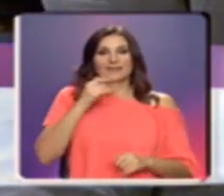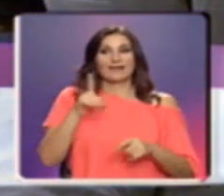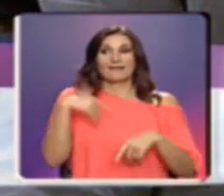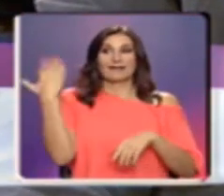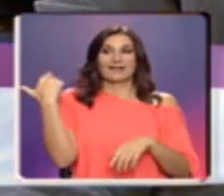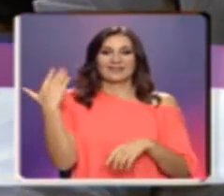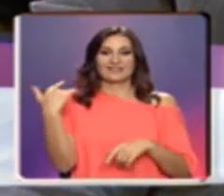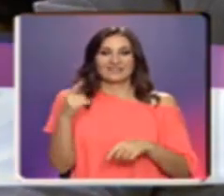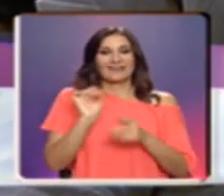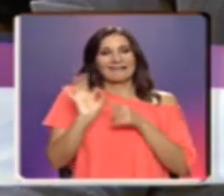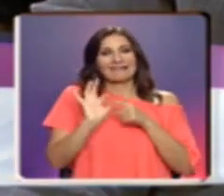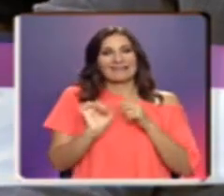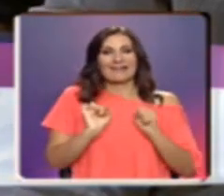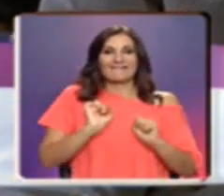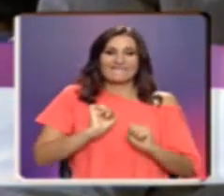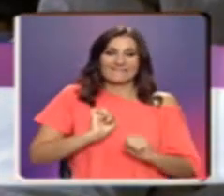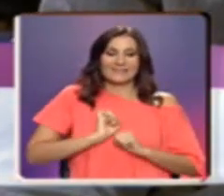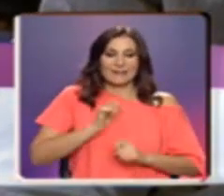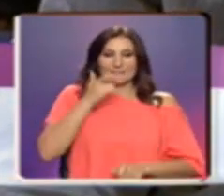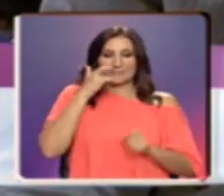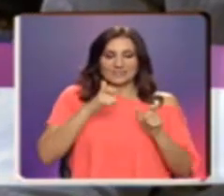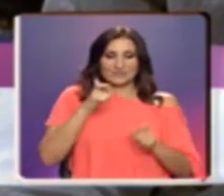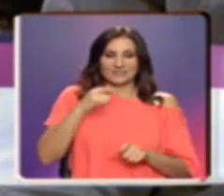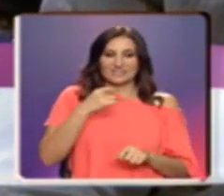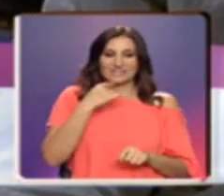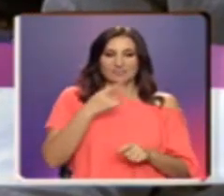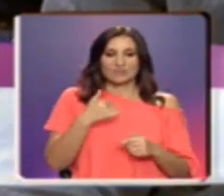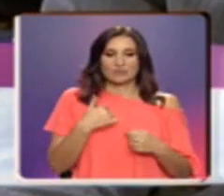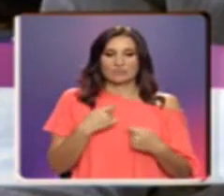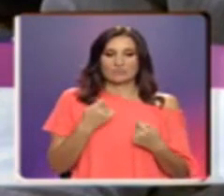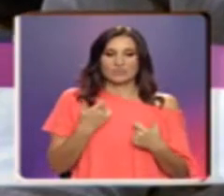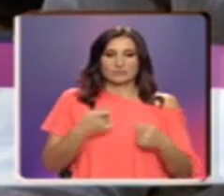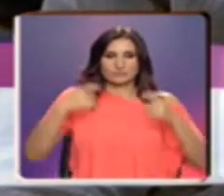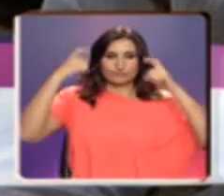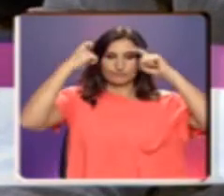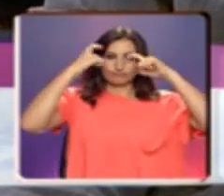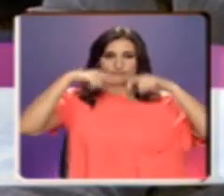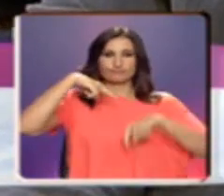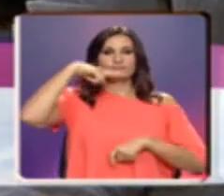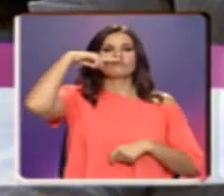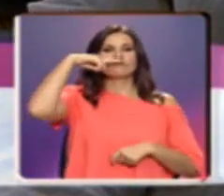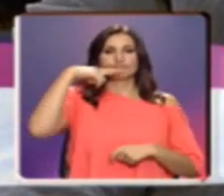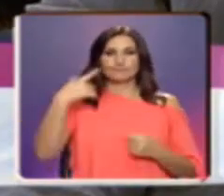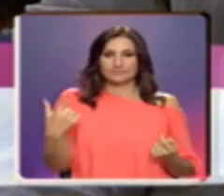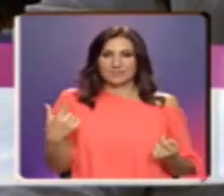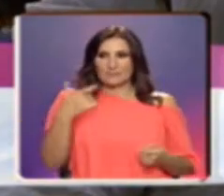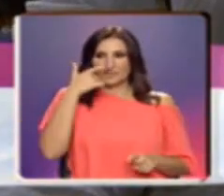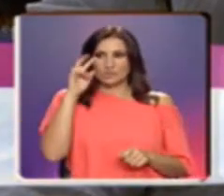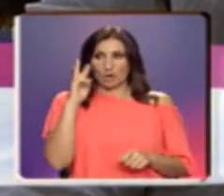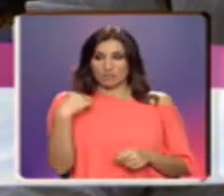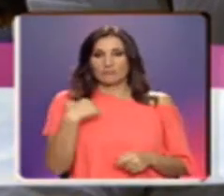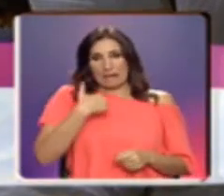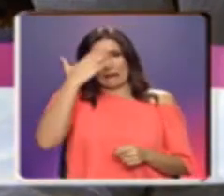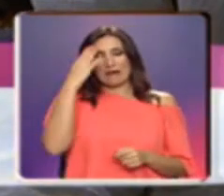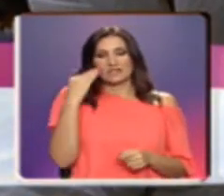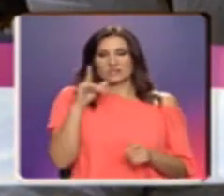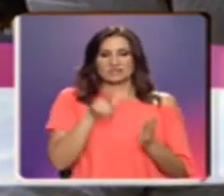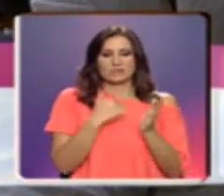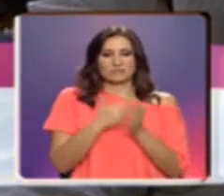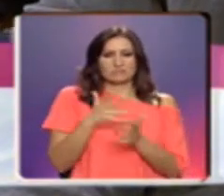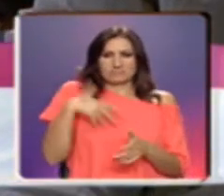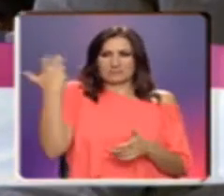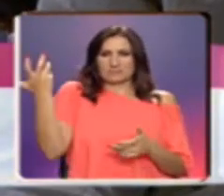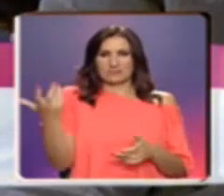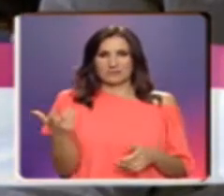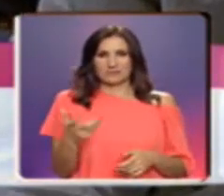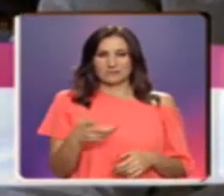era uma das minhas características. As pessoas consideram uma pessoa meio arrogante, meio sempre zangado, sempre